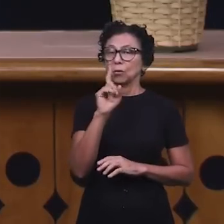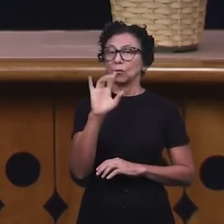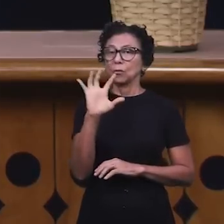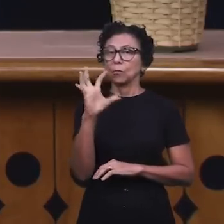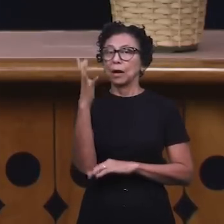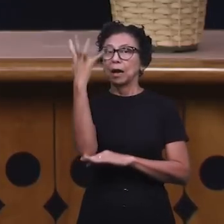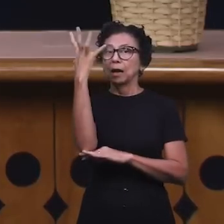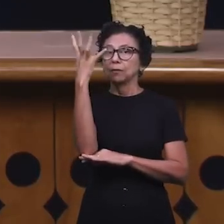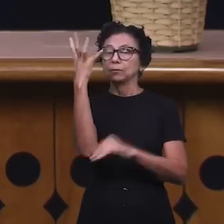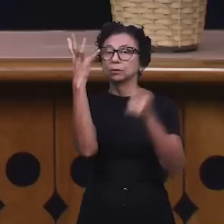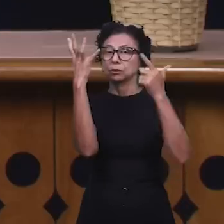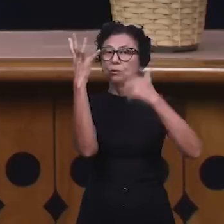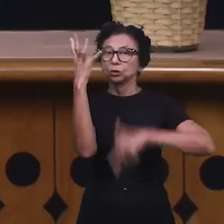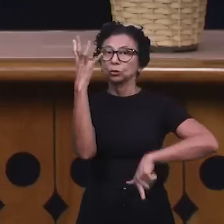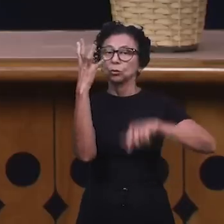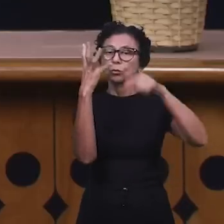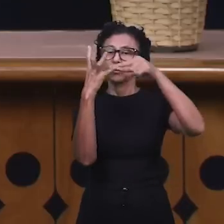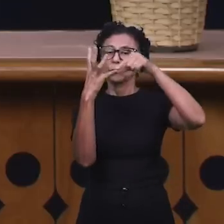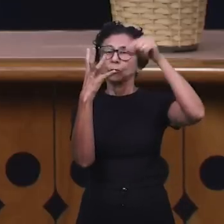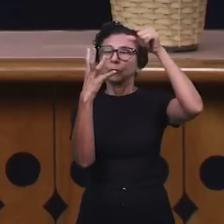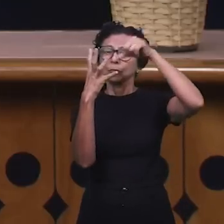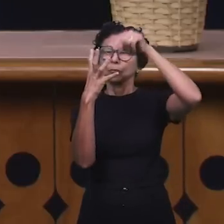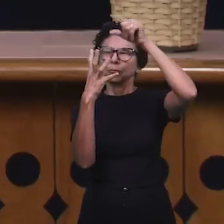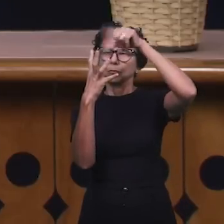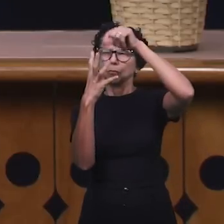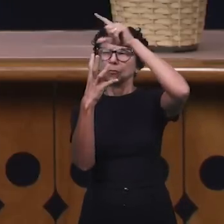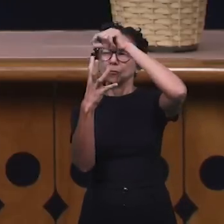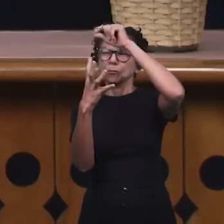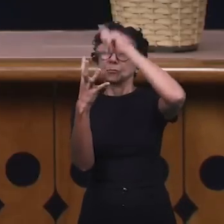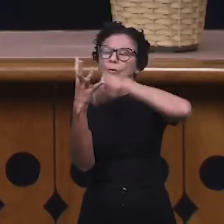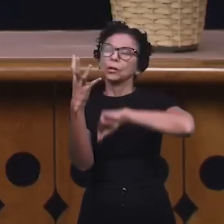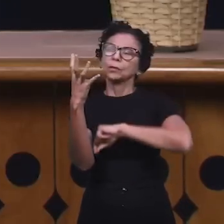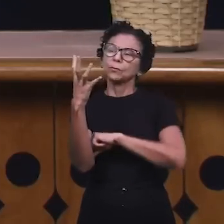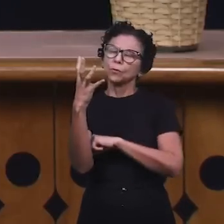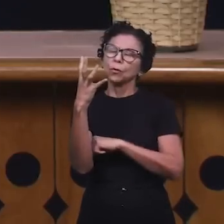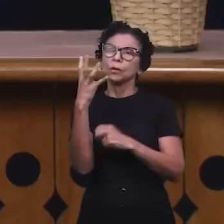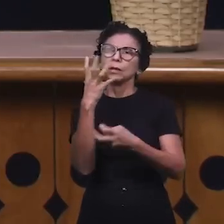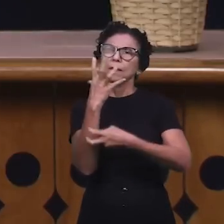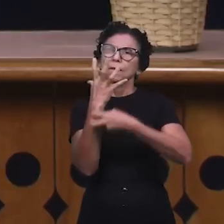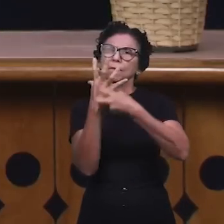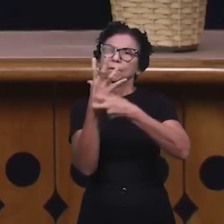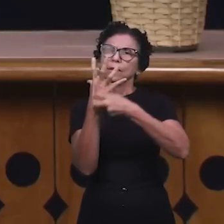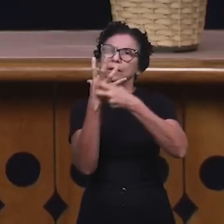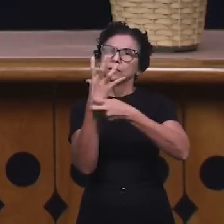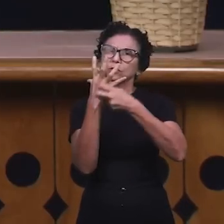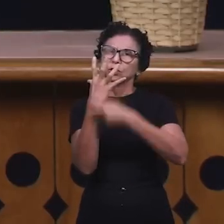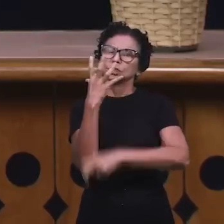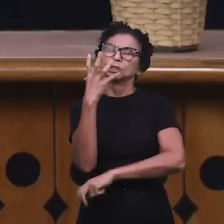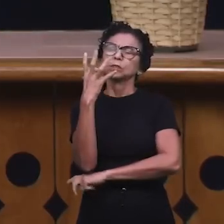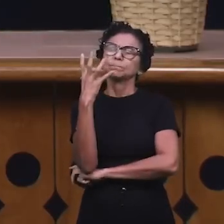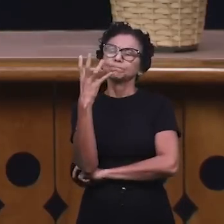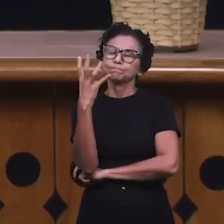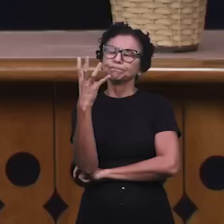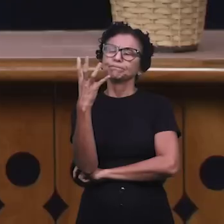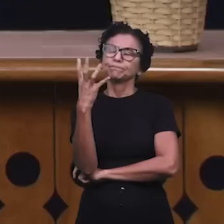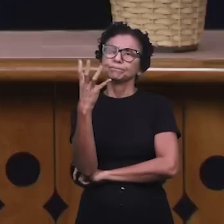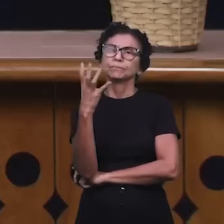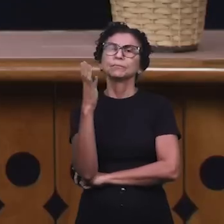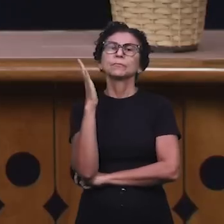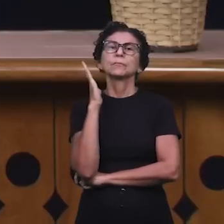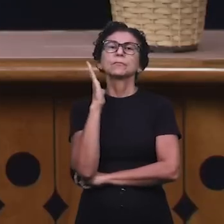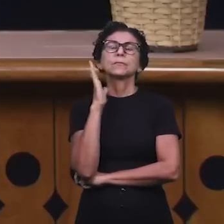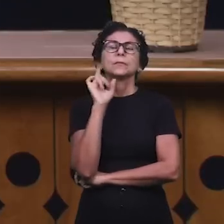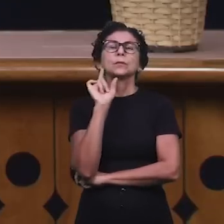que é isso. Nós também precisamos discernir esse tempo para entender que a volta de Jesus está às portas.